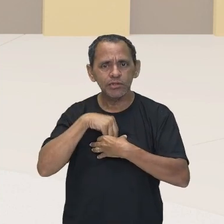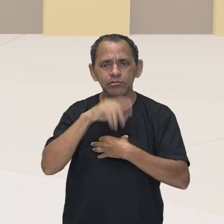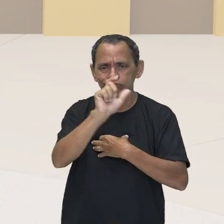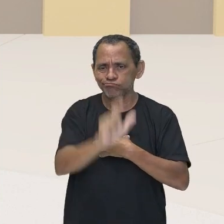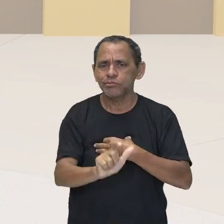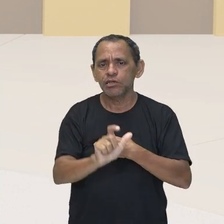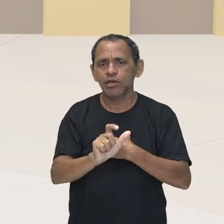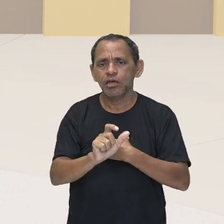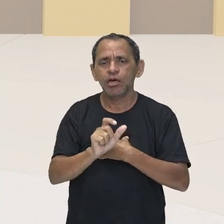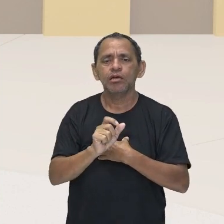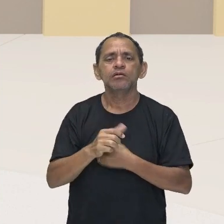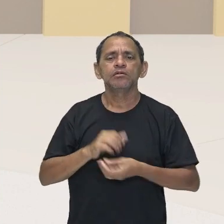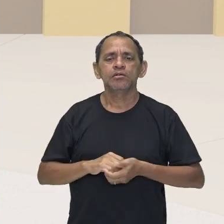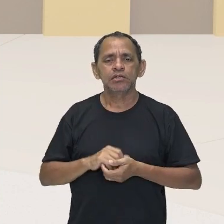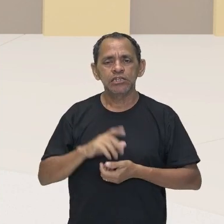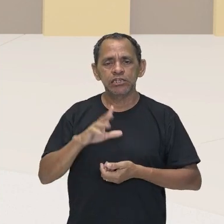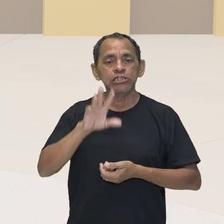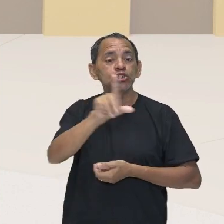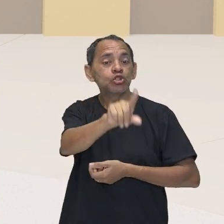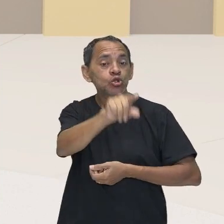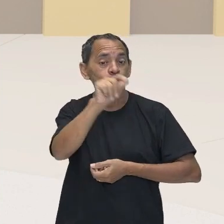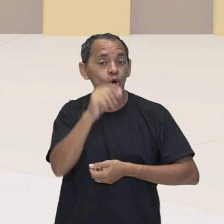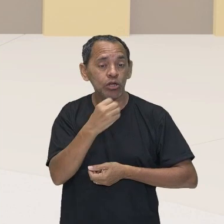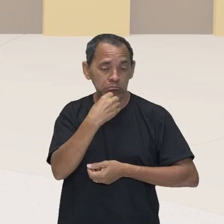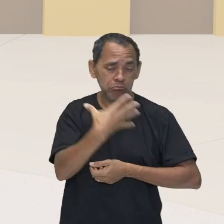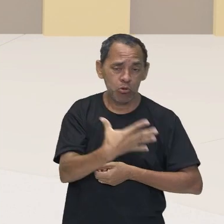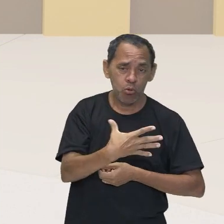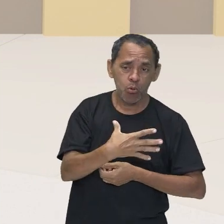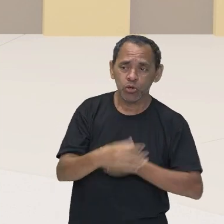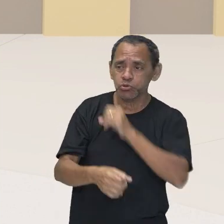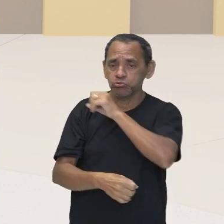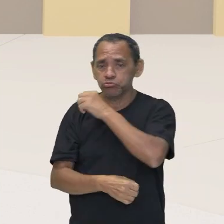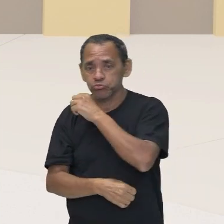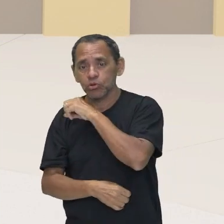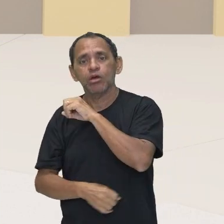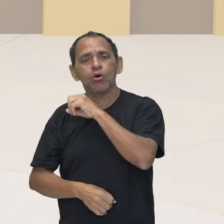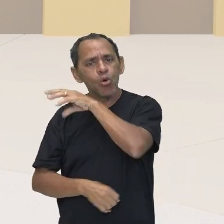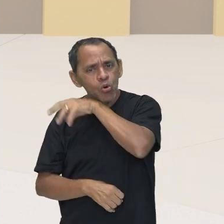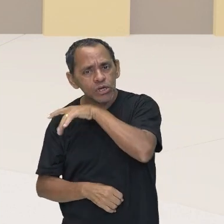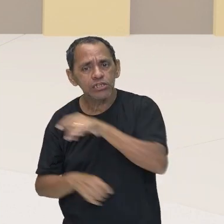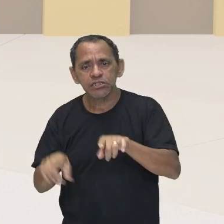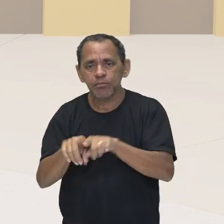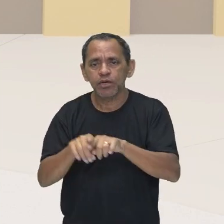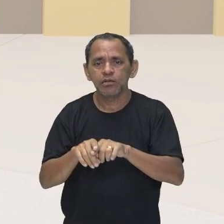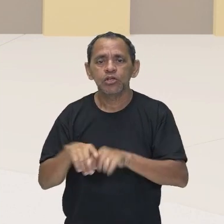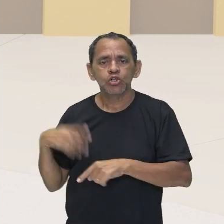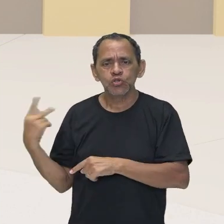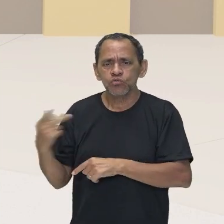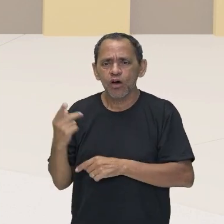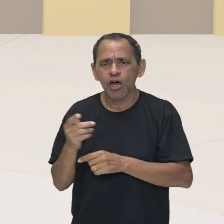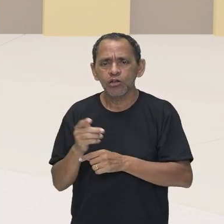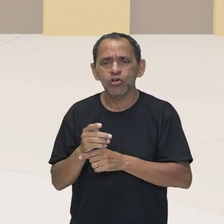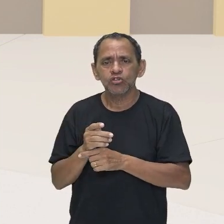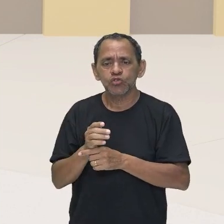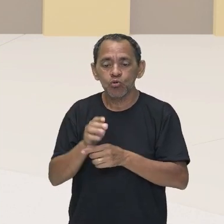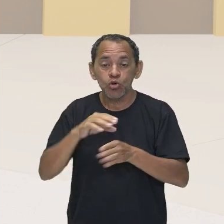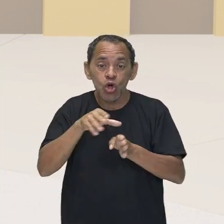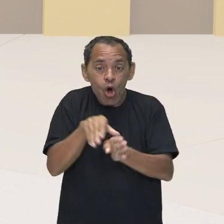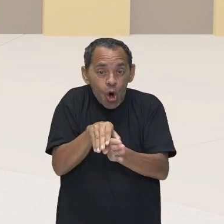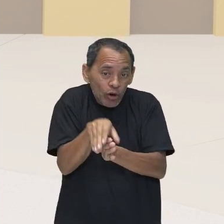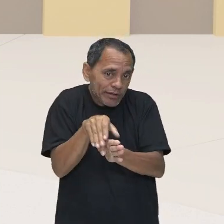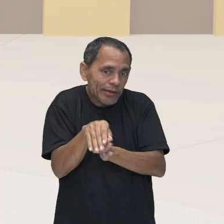boas ou não tão boas, Os meus valores irão me guiar. Então, alguns dos valores sociais que